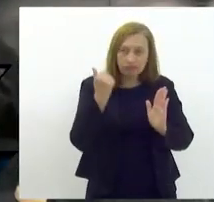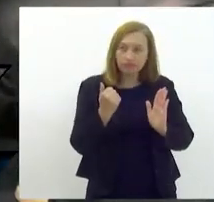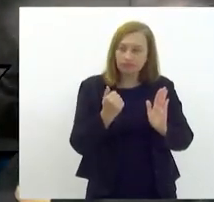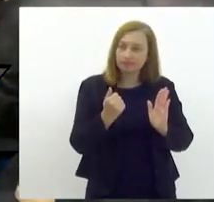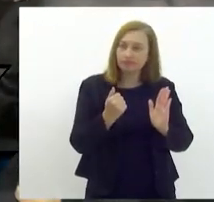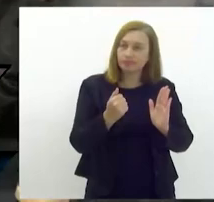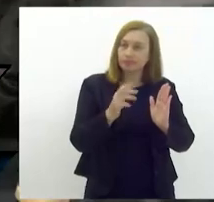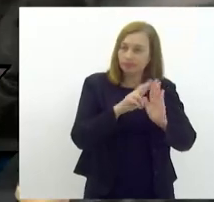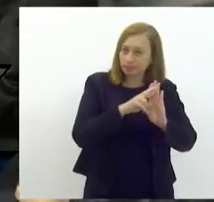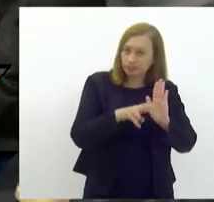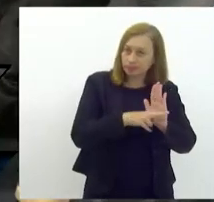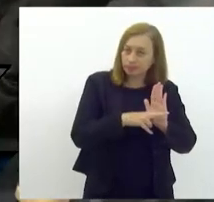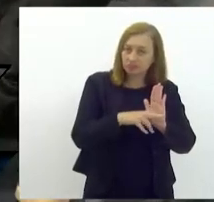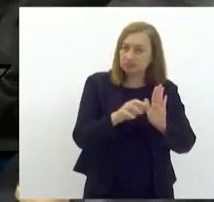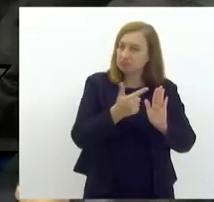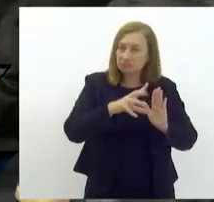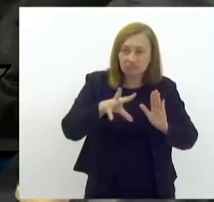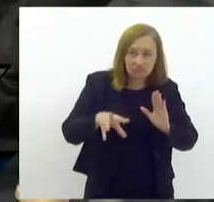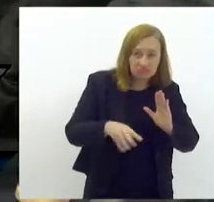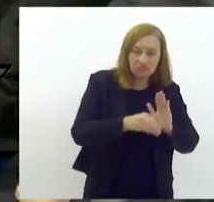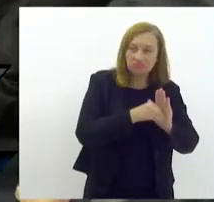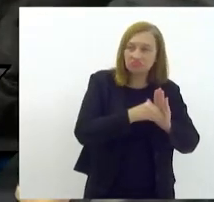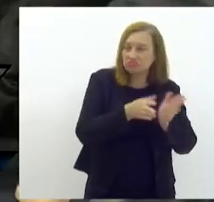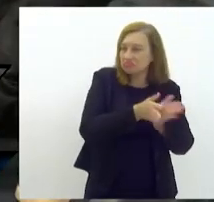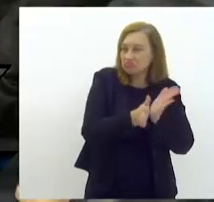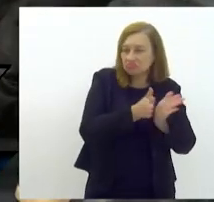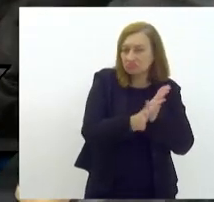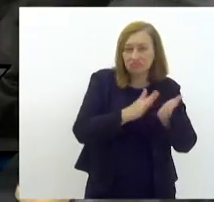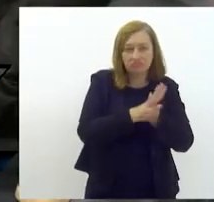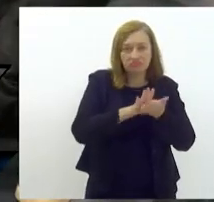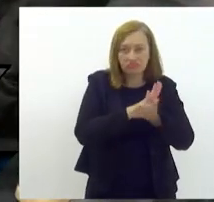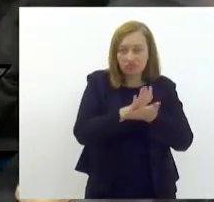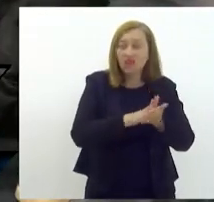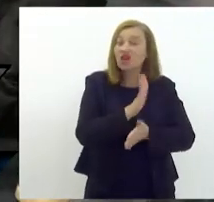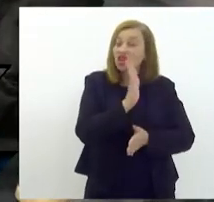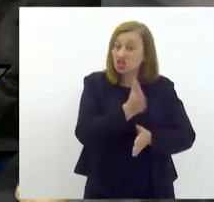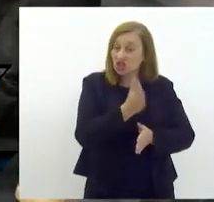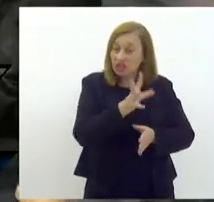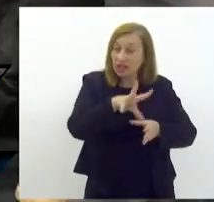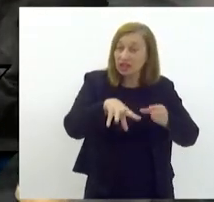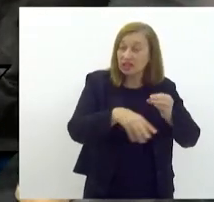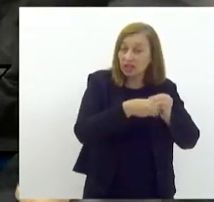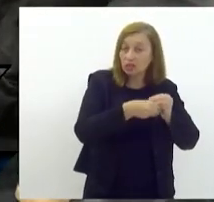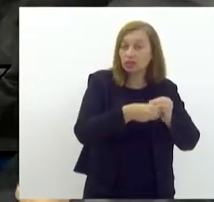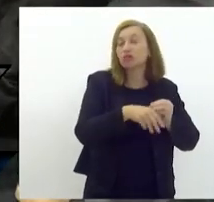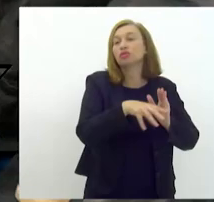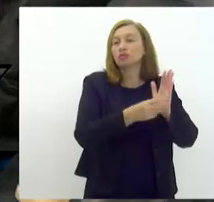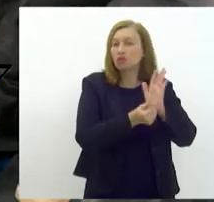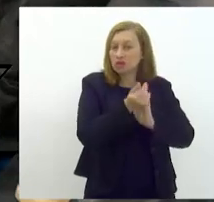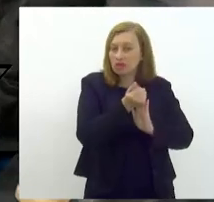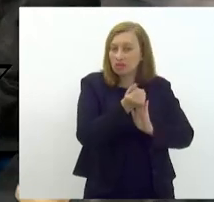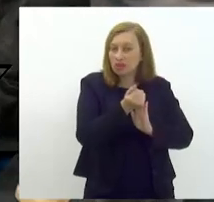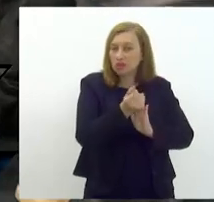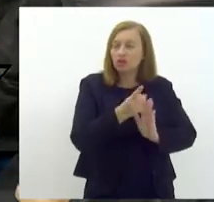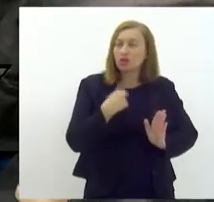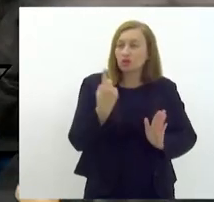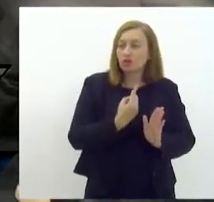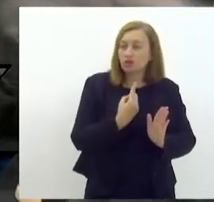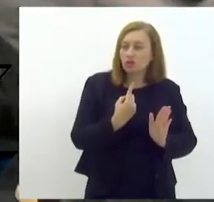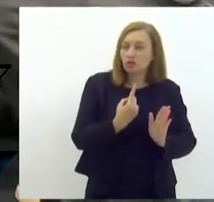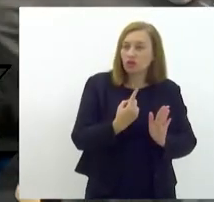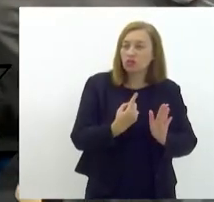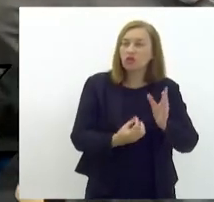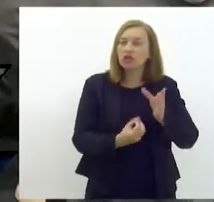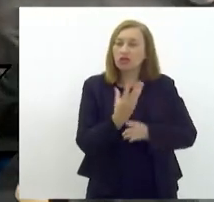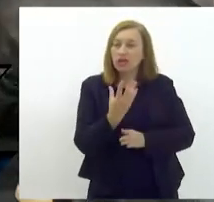incremento de despesa ela vai ser adequada não no que já está disposto no nós vamos confeccionar